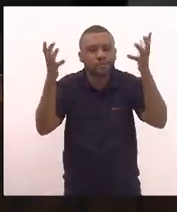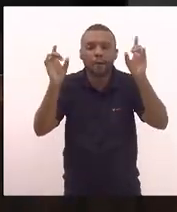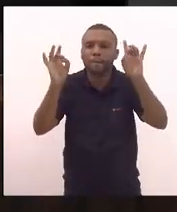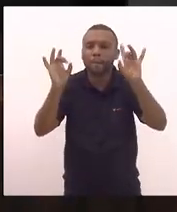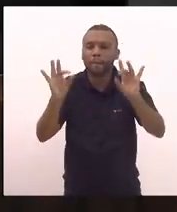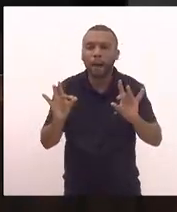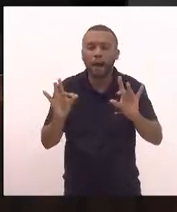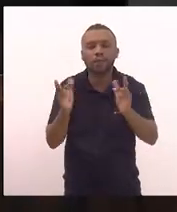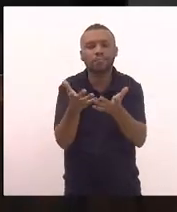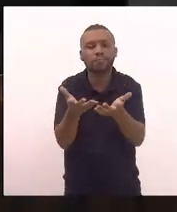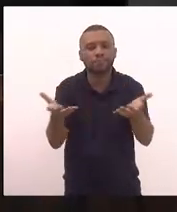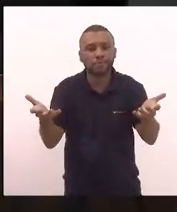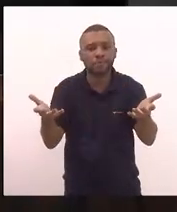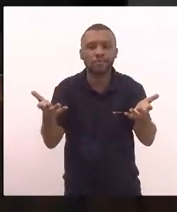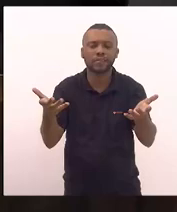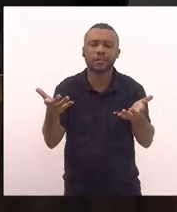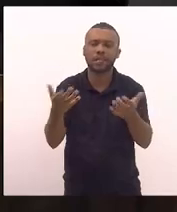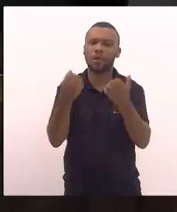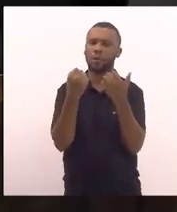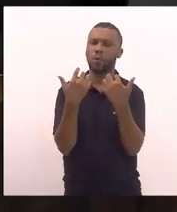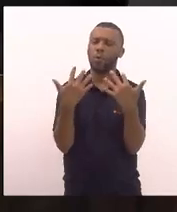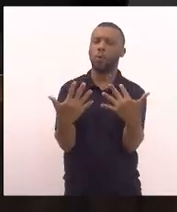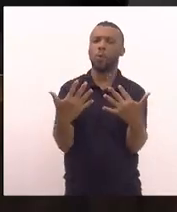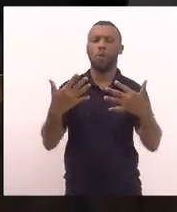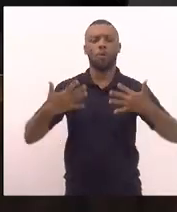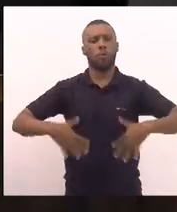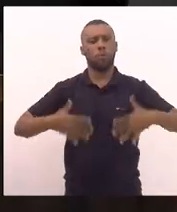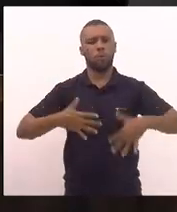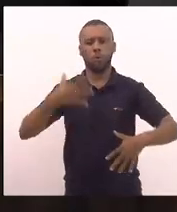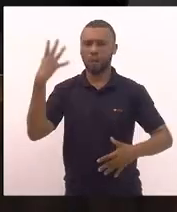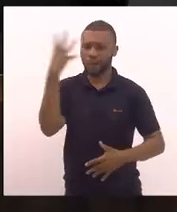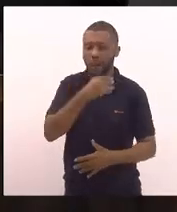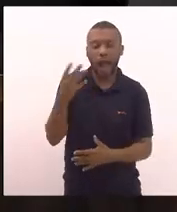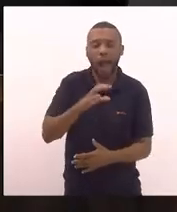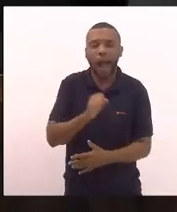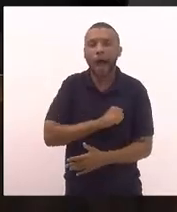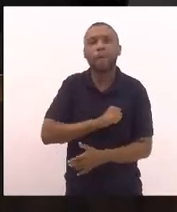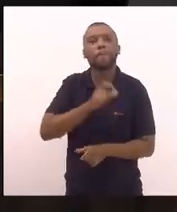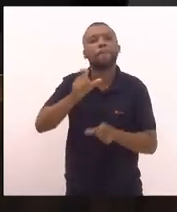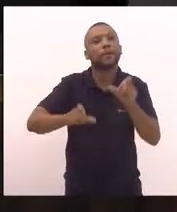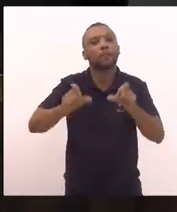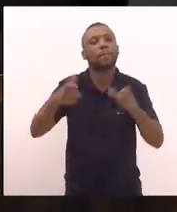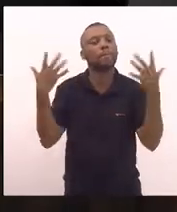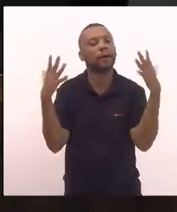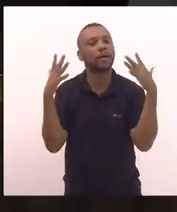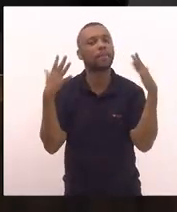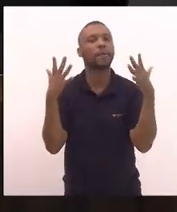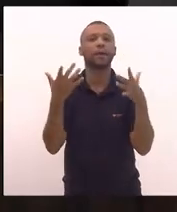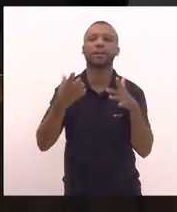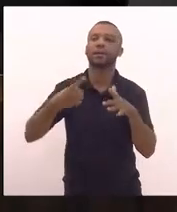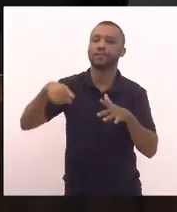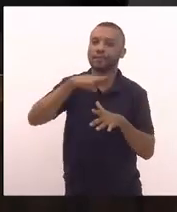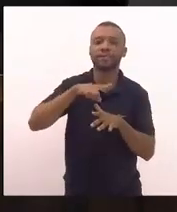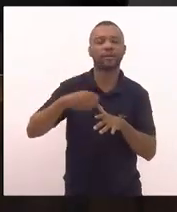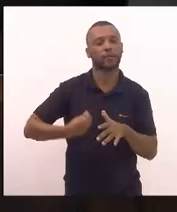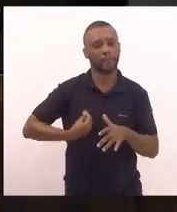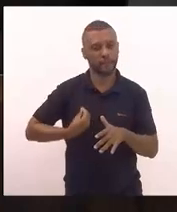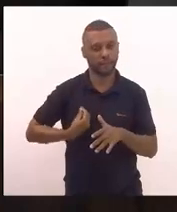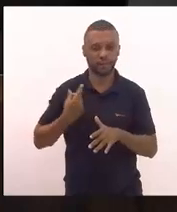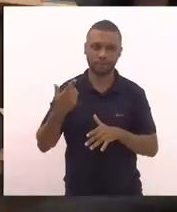cerimonial já sabe, é só casa cheia. Eu gosto de gente, gente, eu gosto de gente. Parabéns a todos vocês aqui